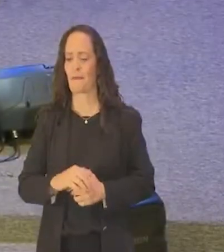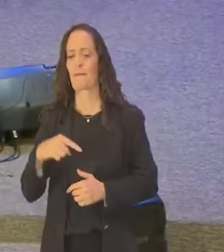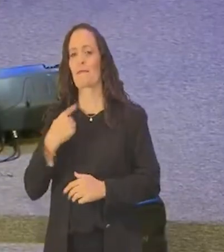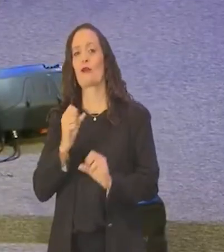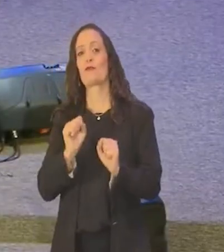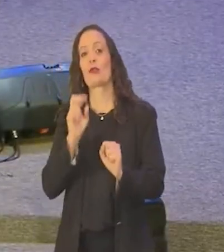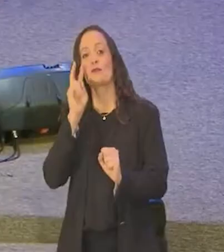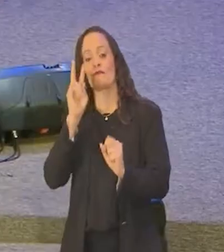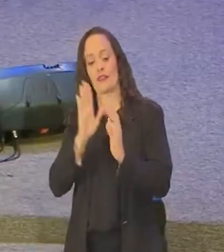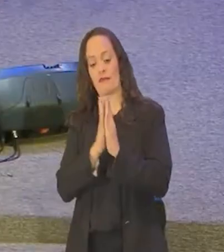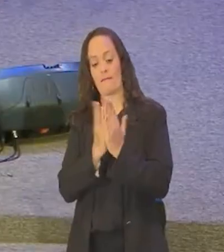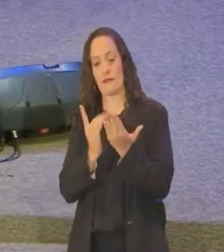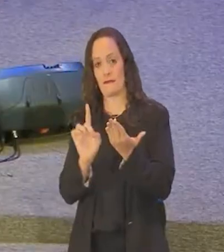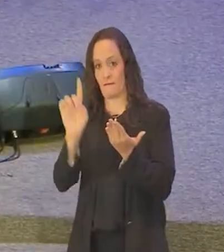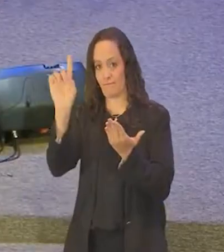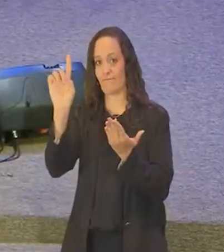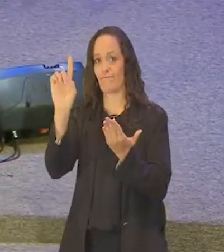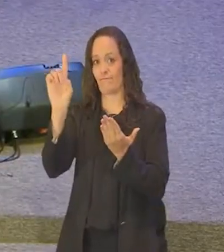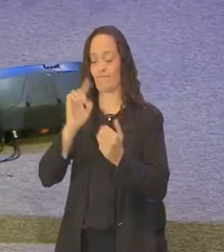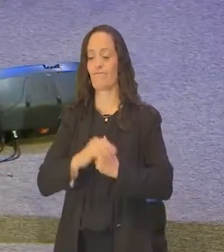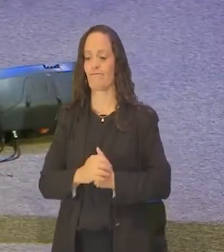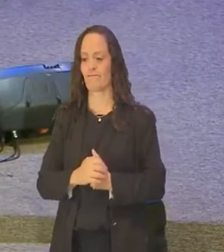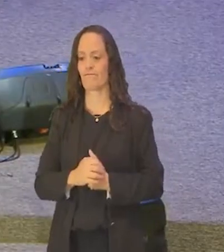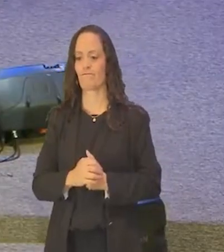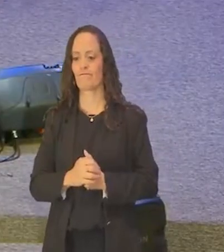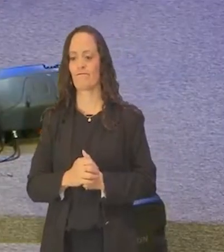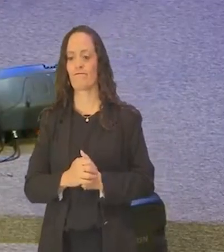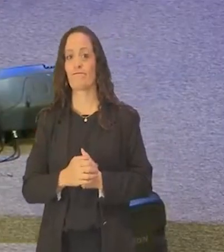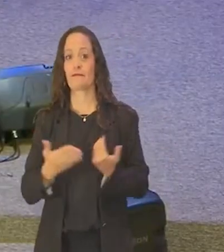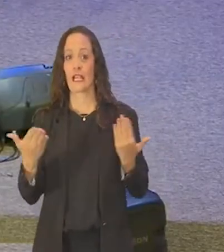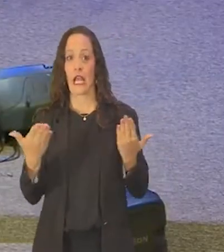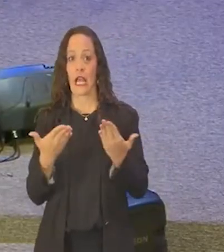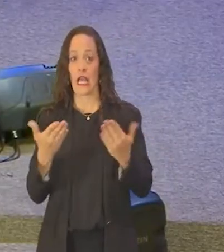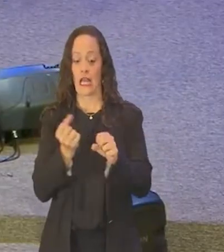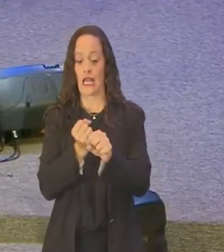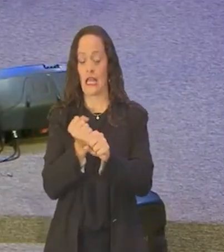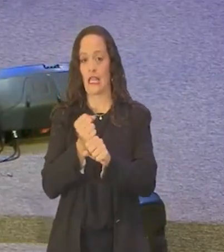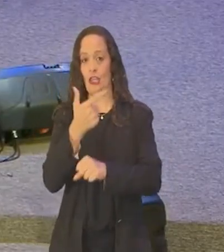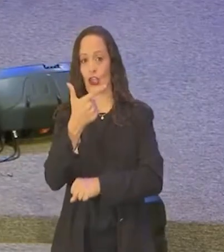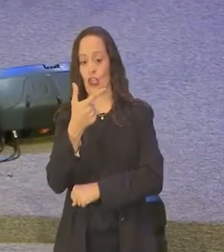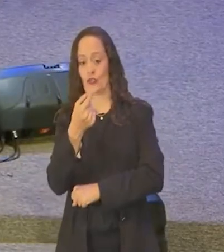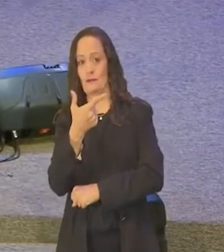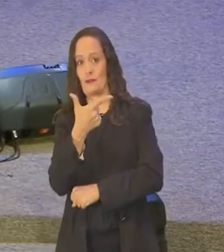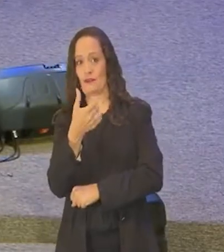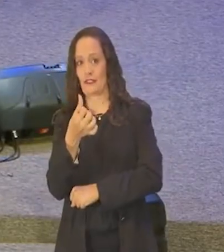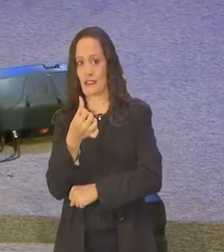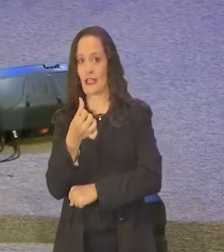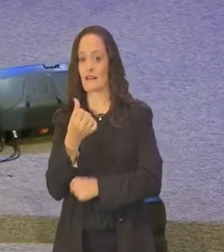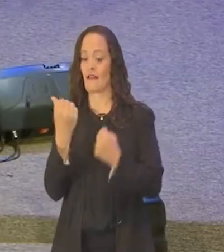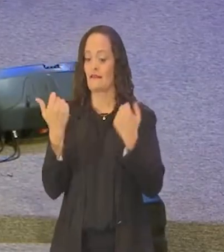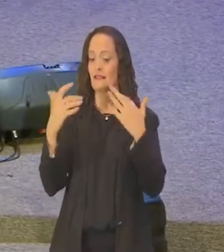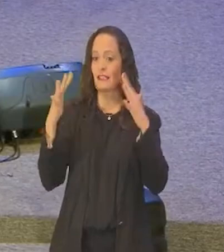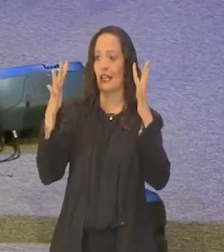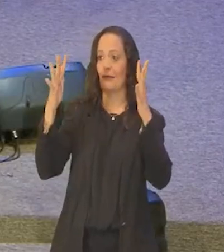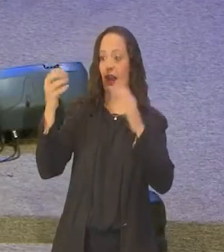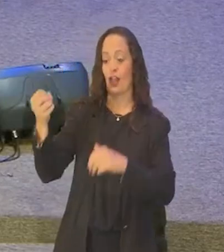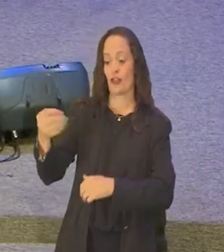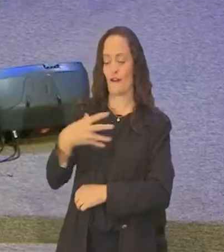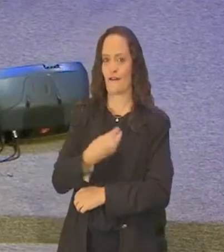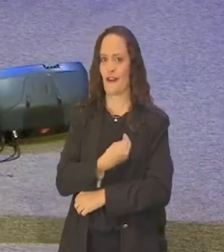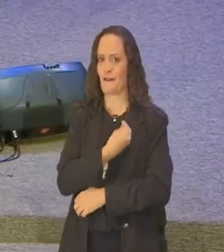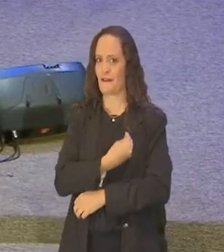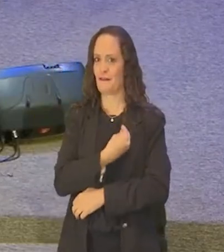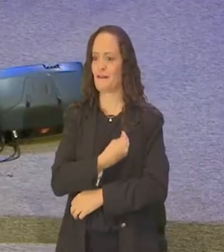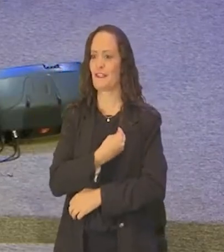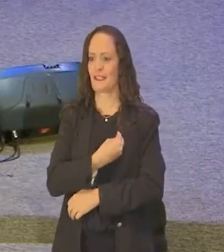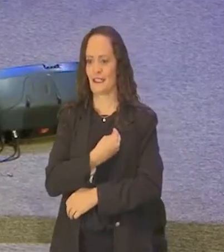Escrituras para o nosso 2026, celebrarmos a nossa nova vida. E isto